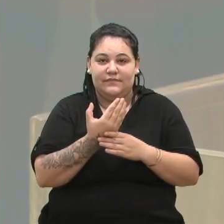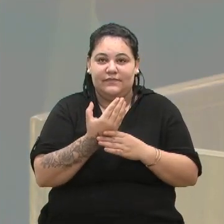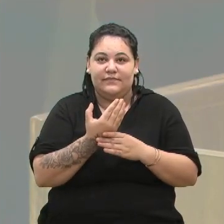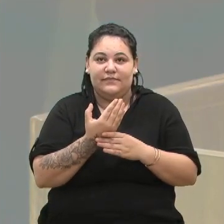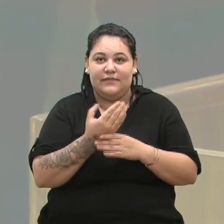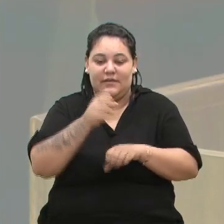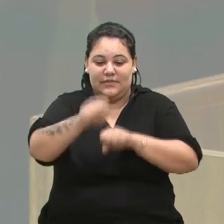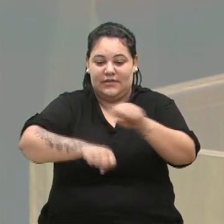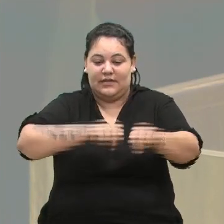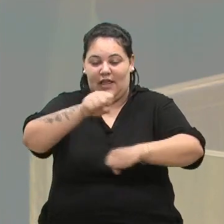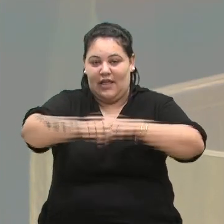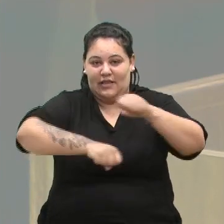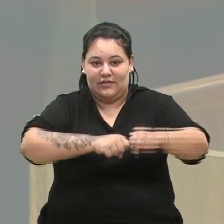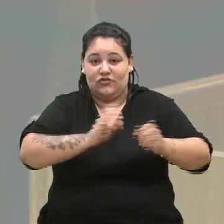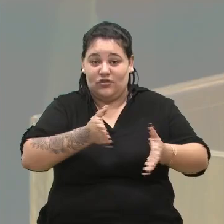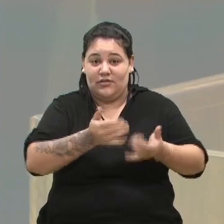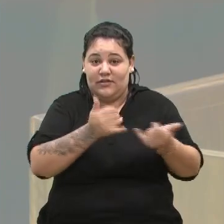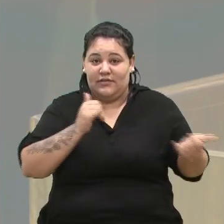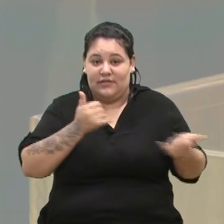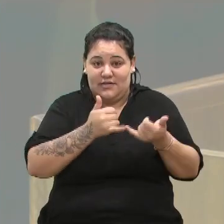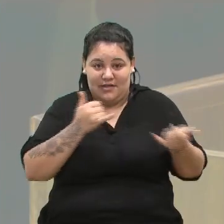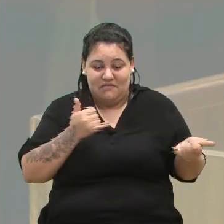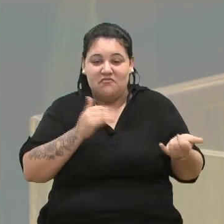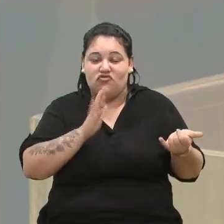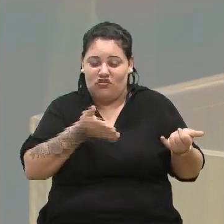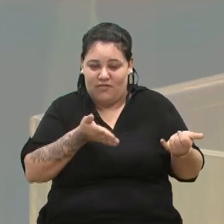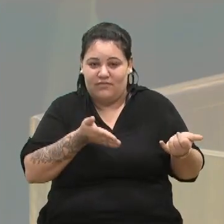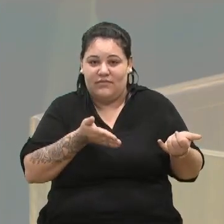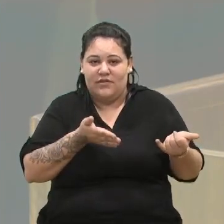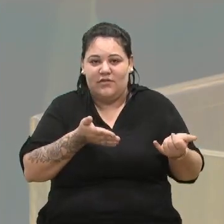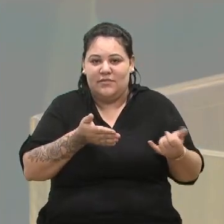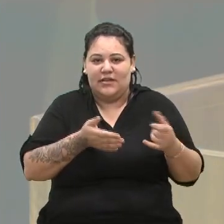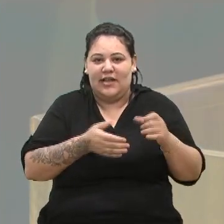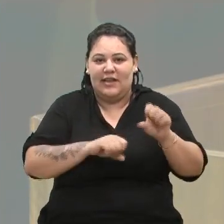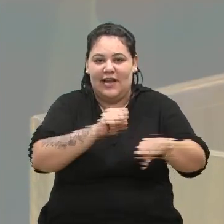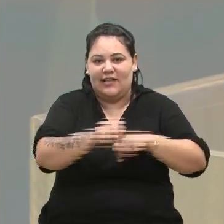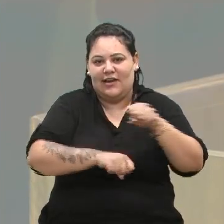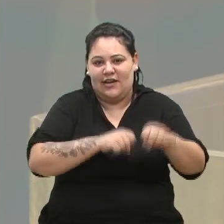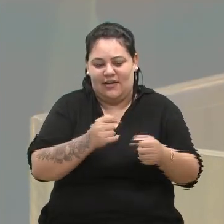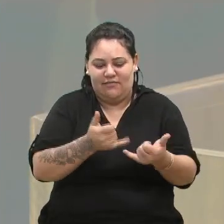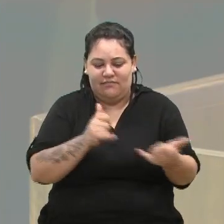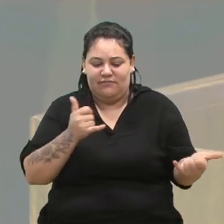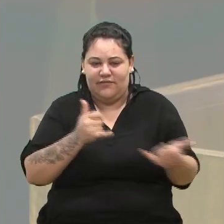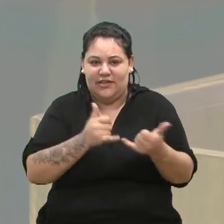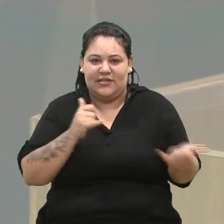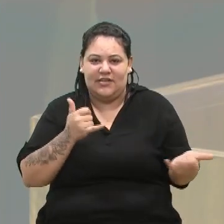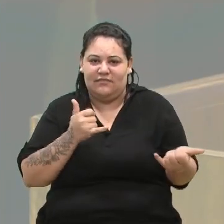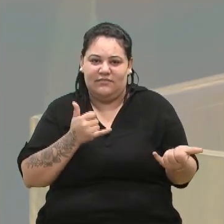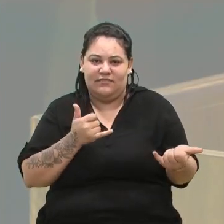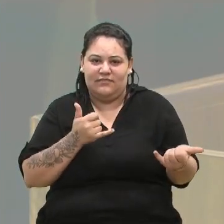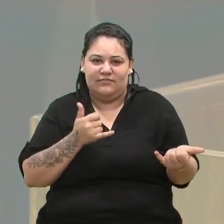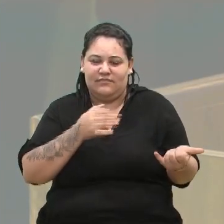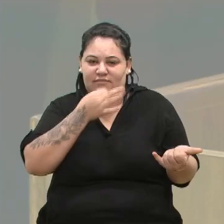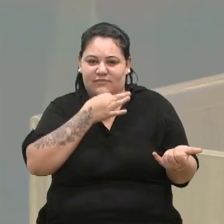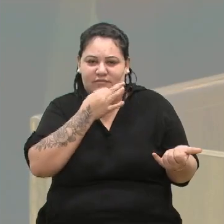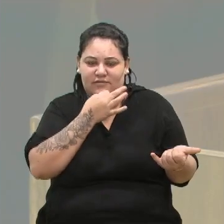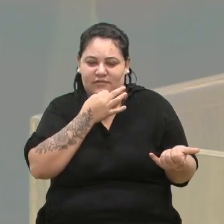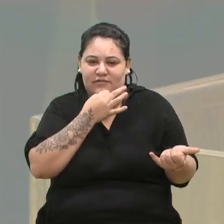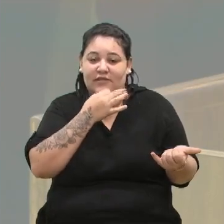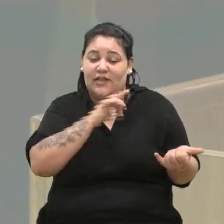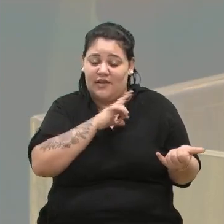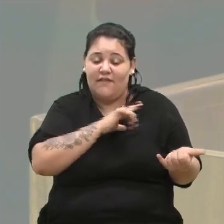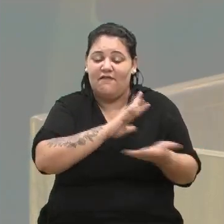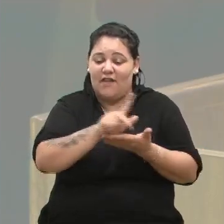bicicleta já elétrica, já está sendo fabricado em Caxias do Sul. Quanto vai ganhar Caxias do